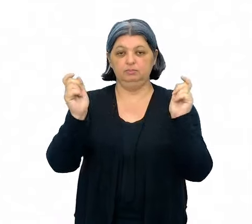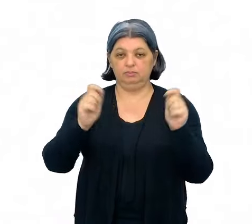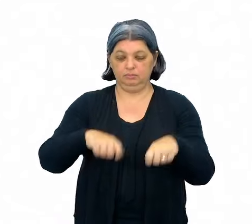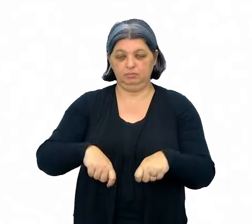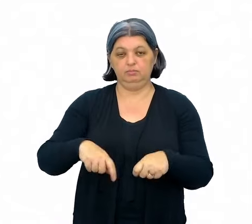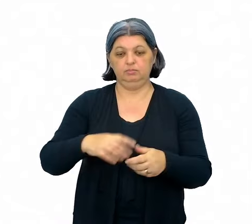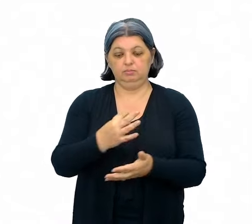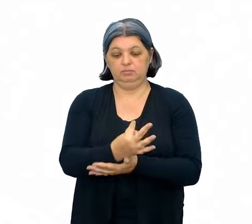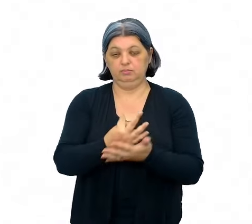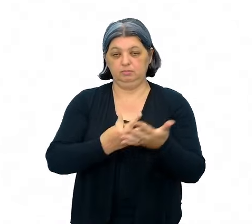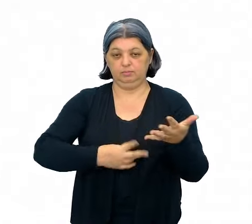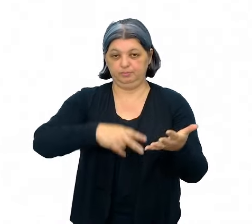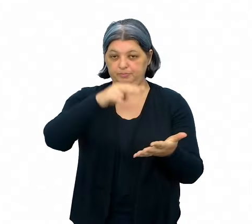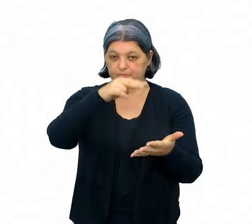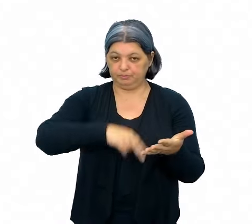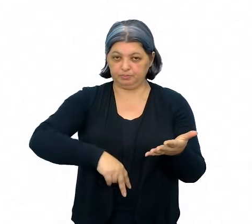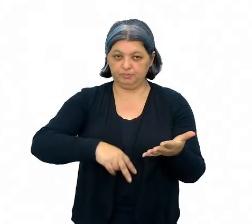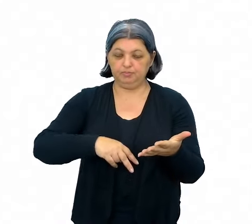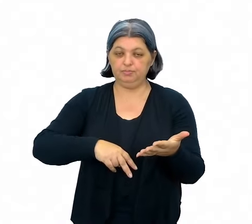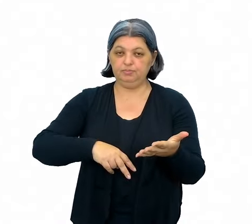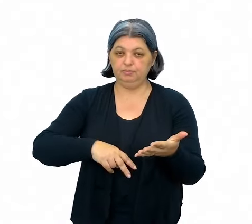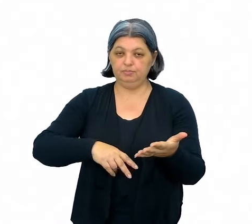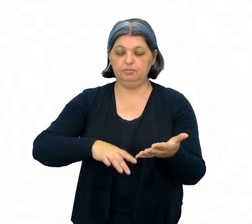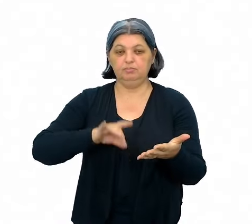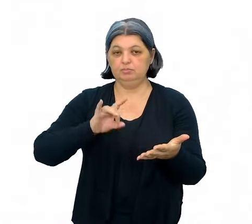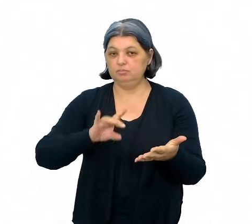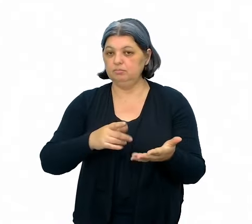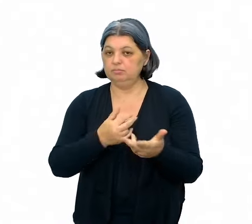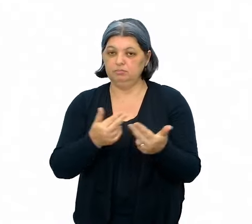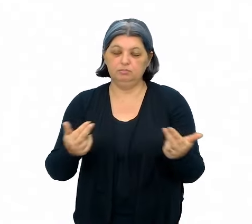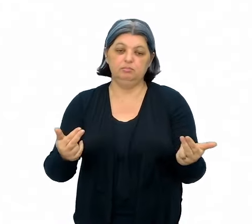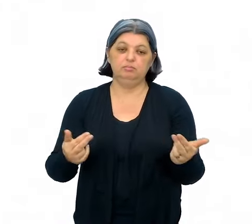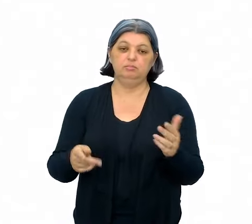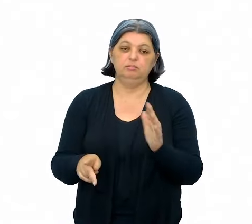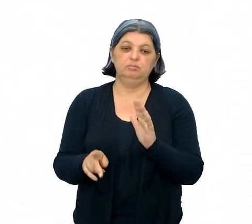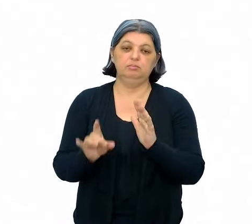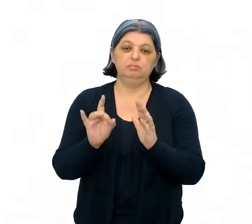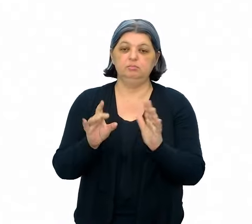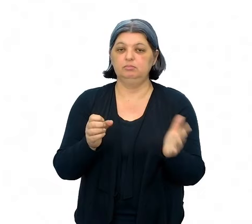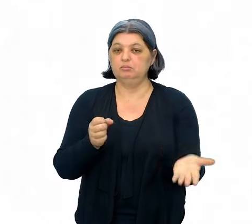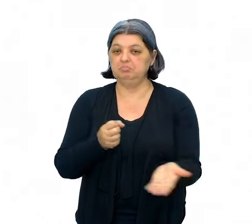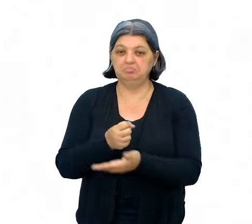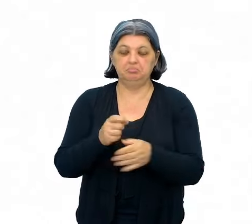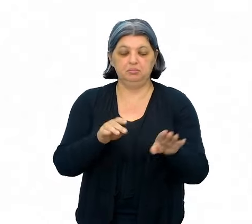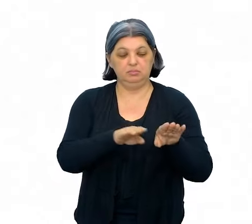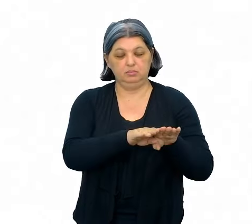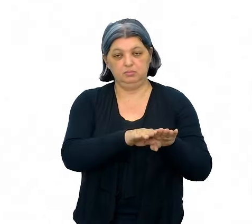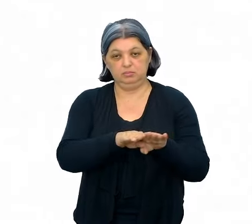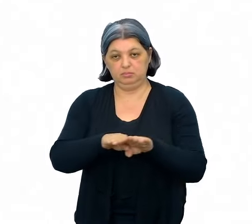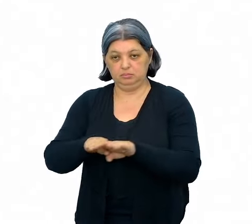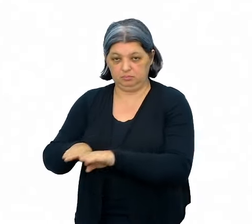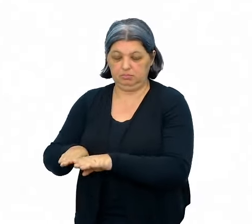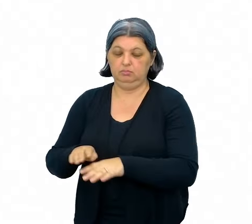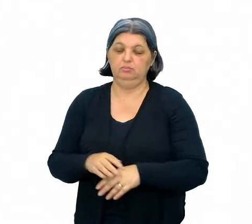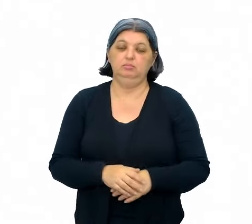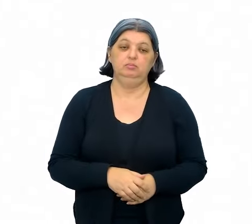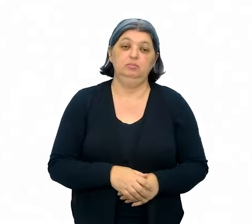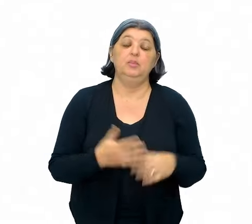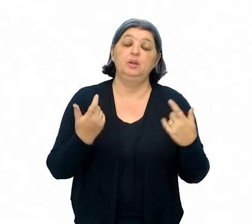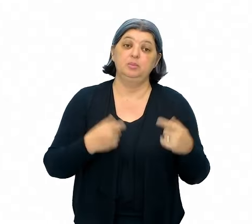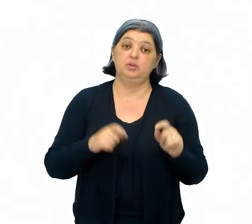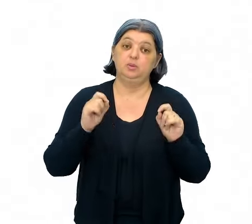com o texto lido e não com opiniões baseadas no senso comum. Então, tudo a gente precisa o